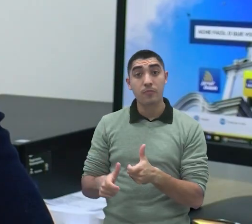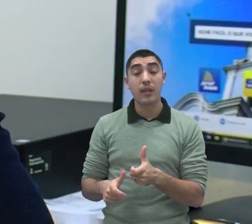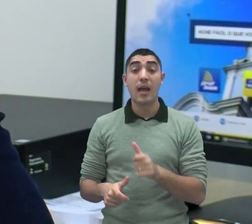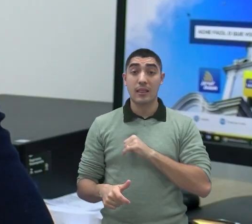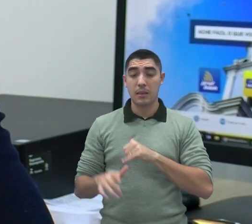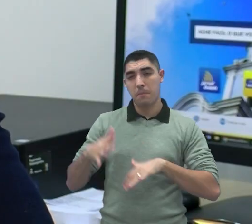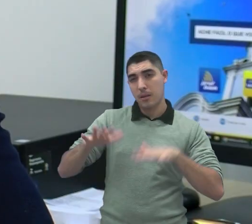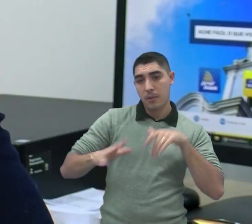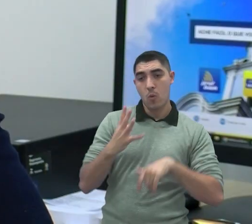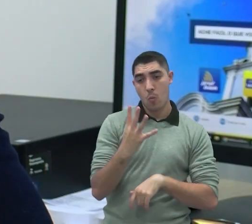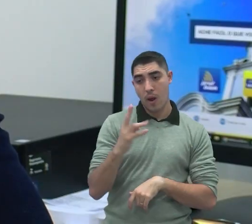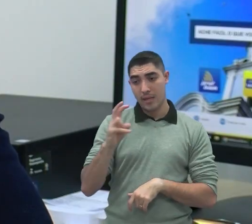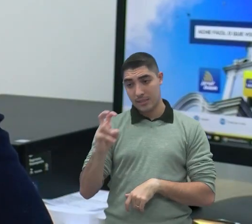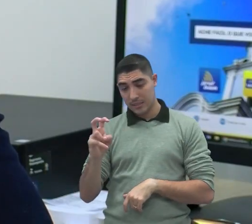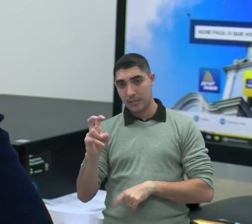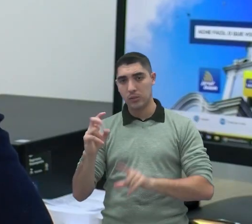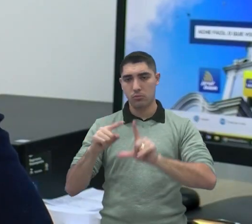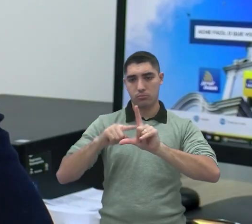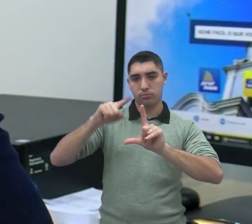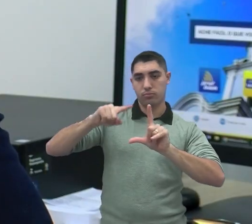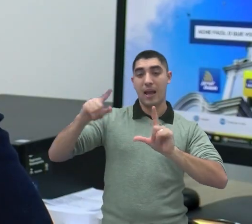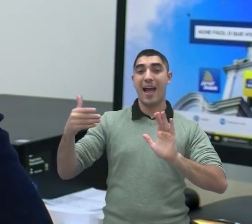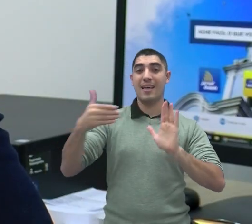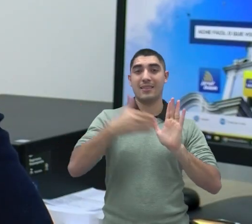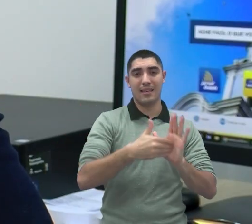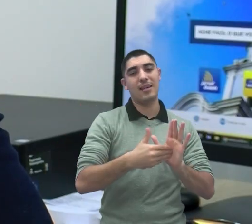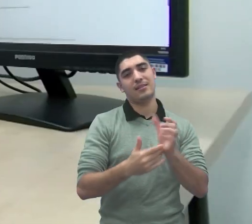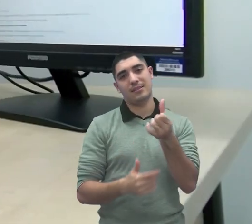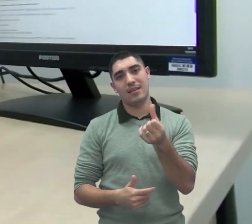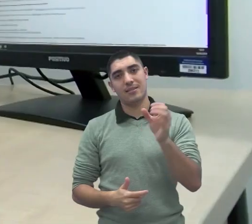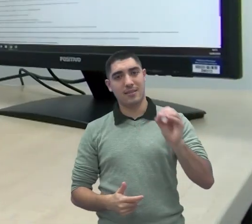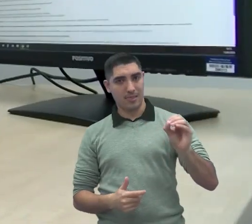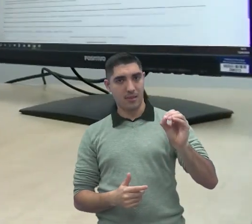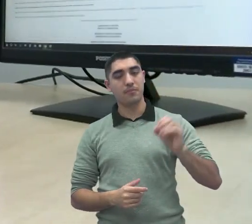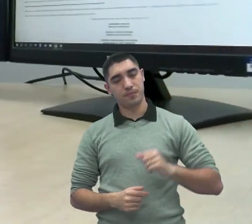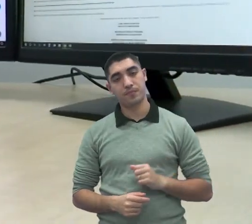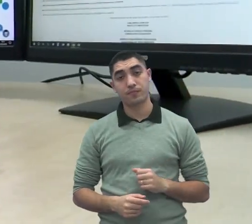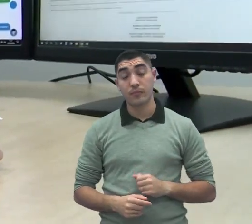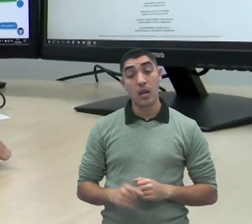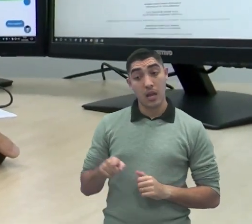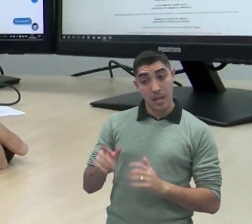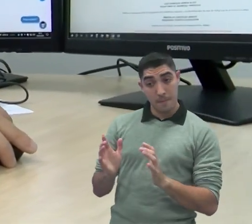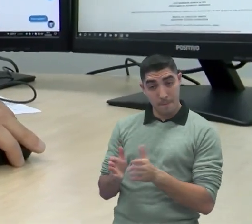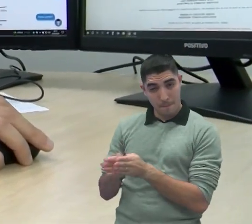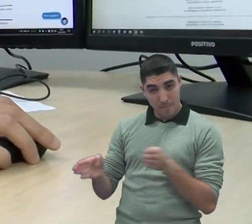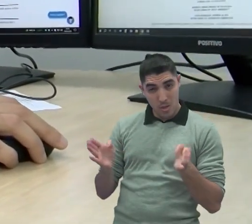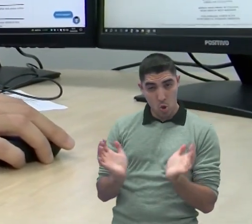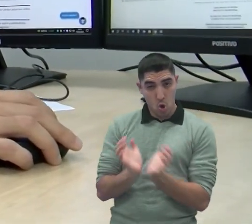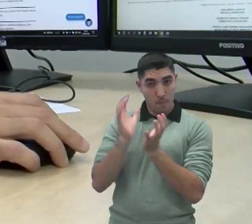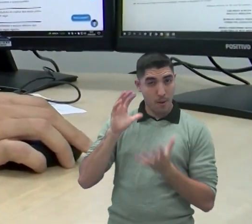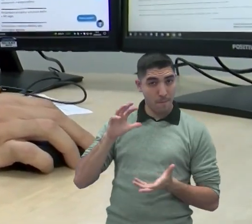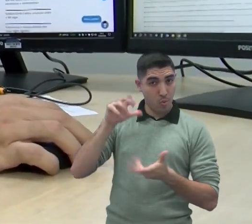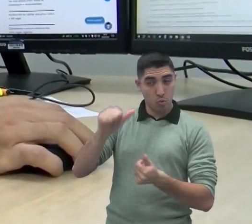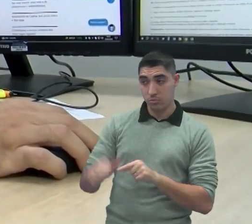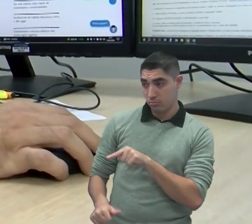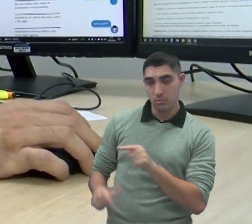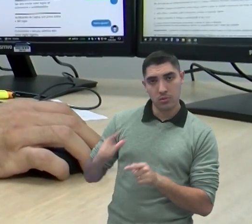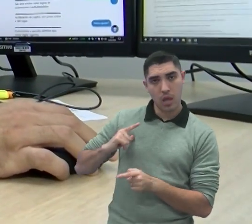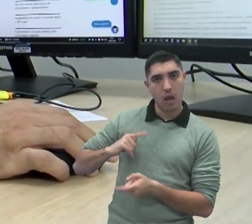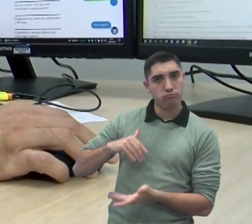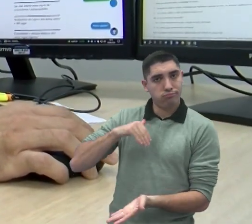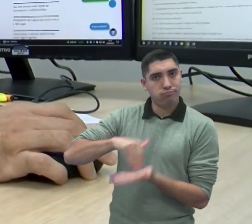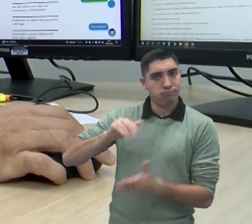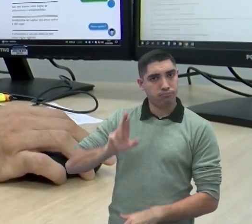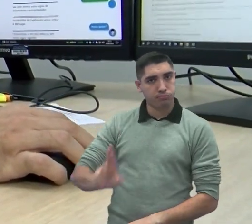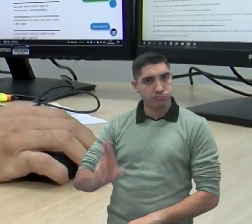incomodadas, esses níveis variam de 45 até 60 decibéis. Durante a Copa do Mundo, o Departamento de Fiscalização de Posturas